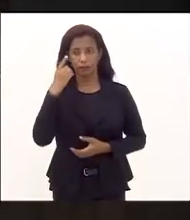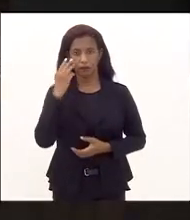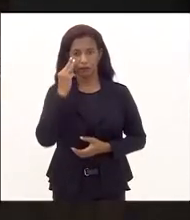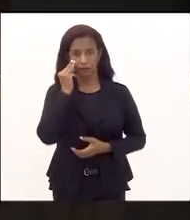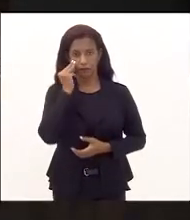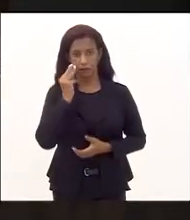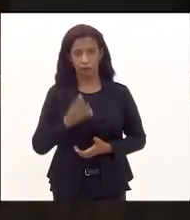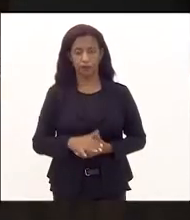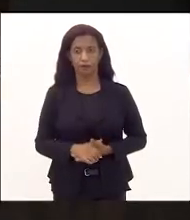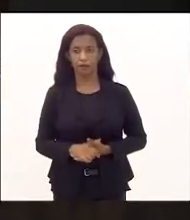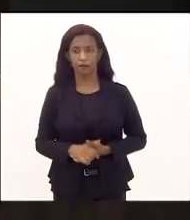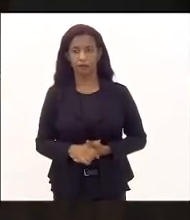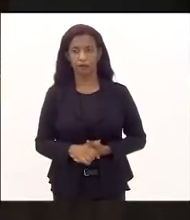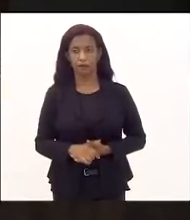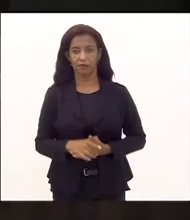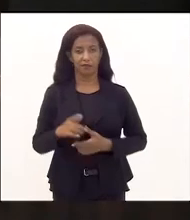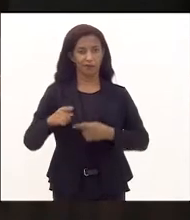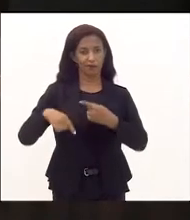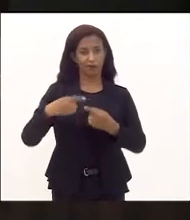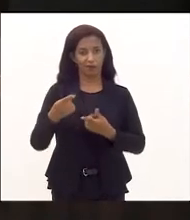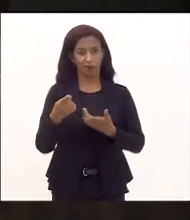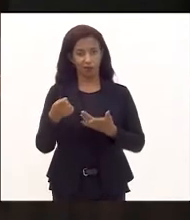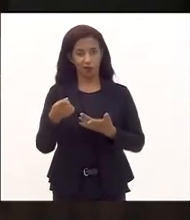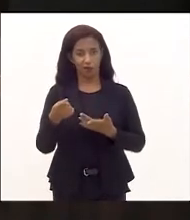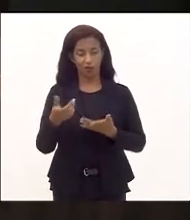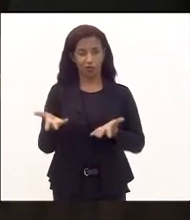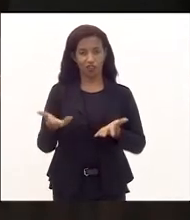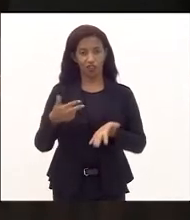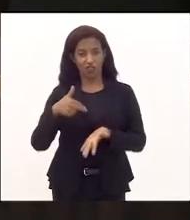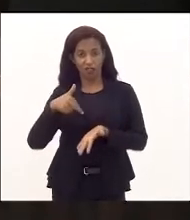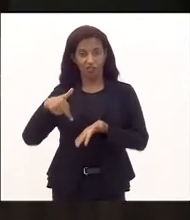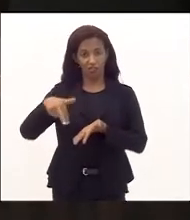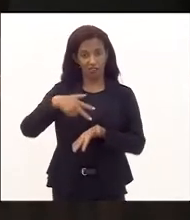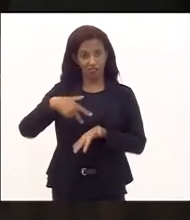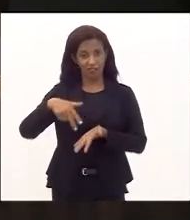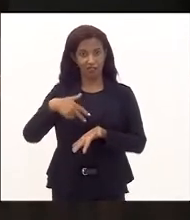Francisco, depois que Vossa Excelência terminar de dançar o charme,